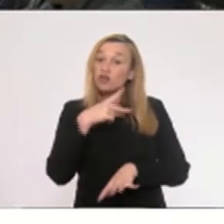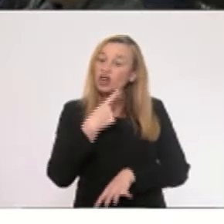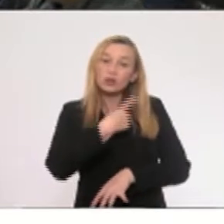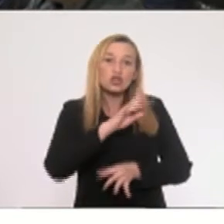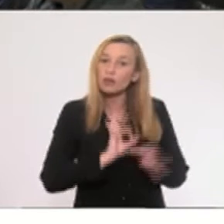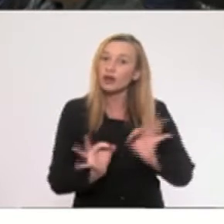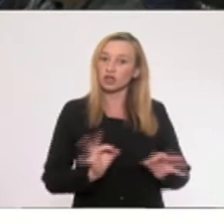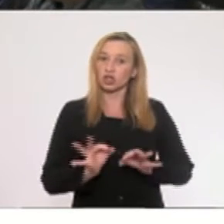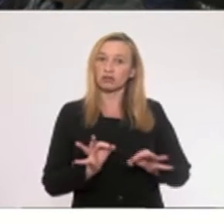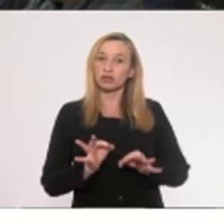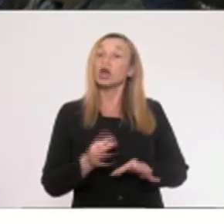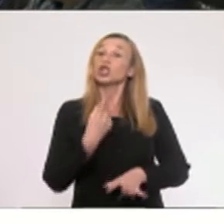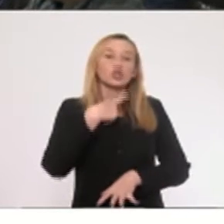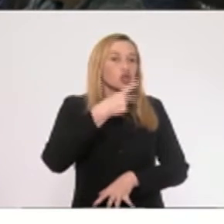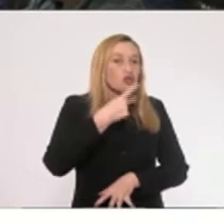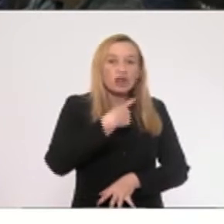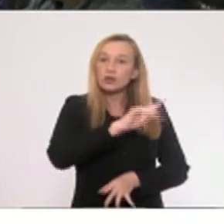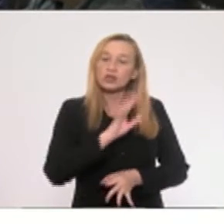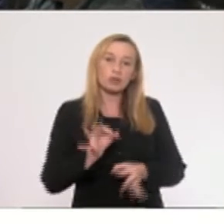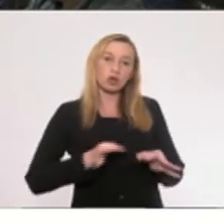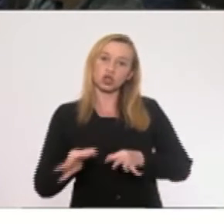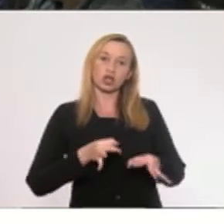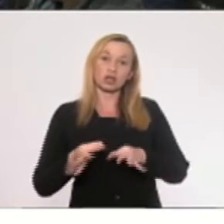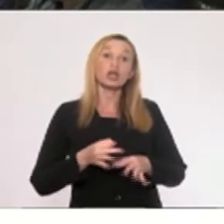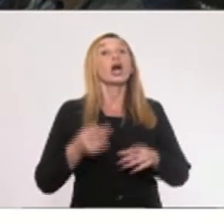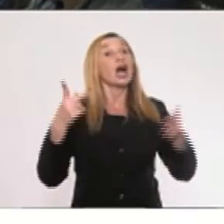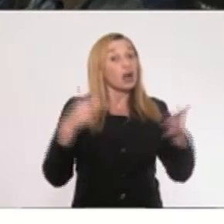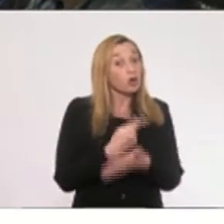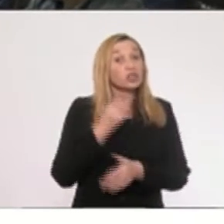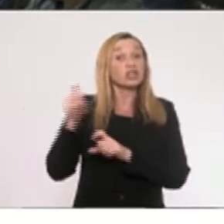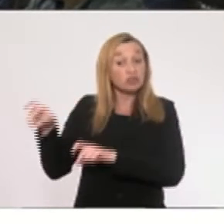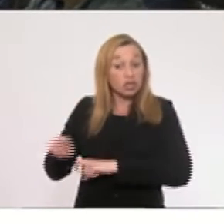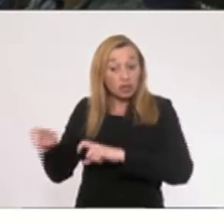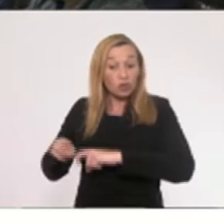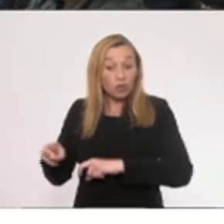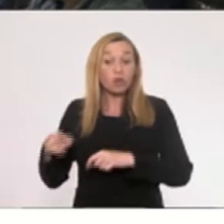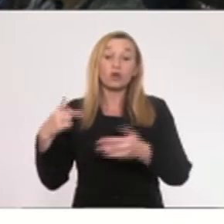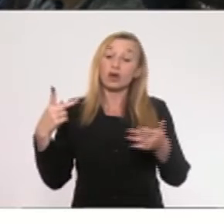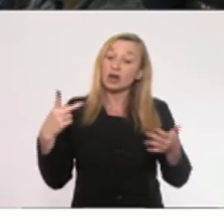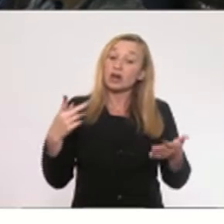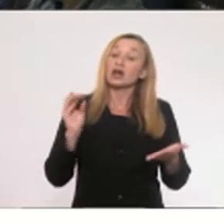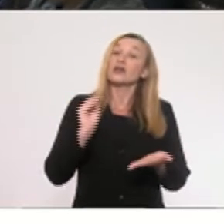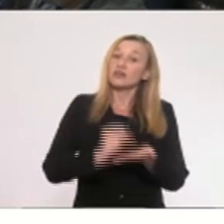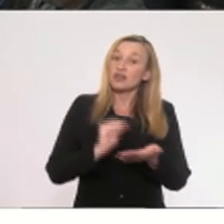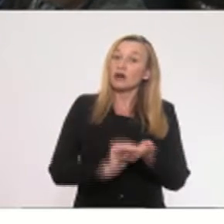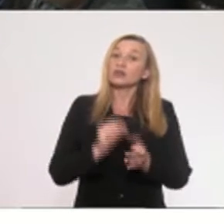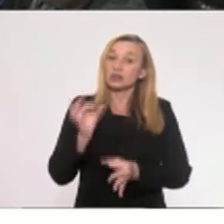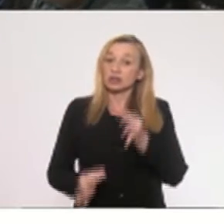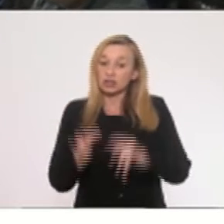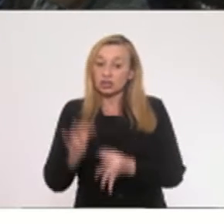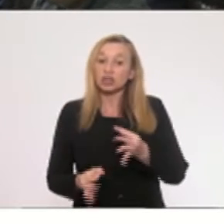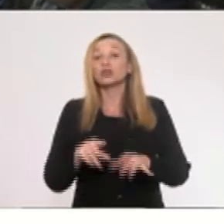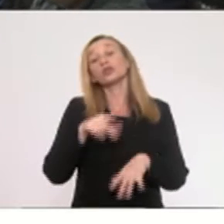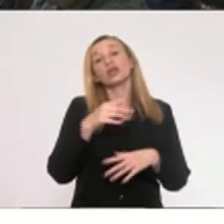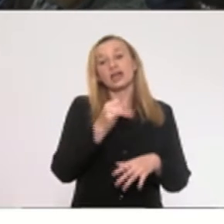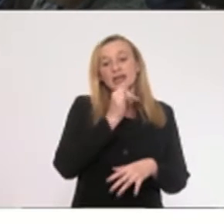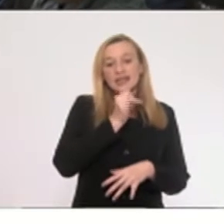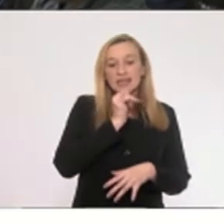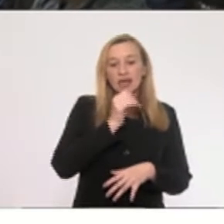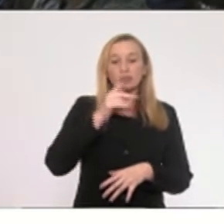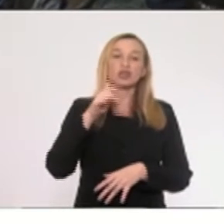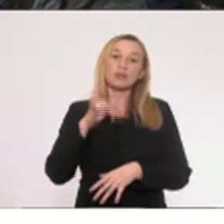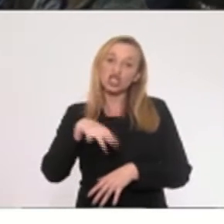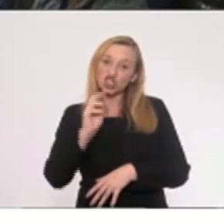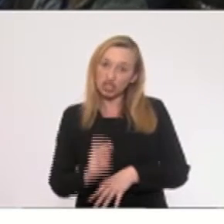referindo ao projeto de Vossa Excelência. Então retira Eu a estou palavra falando que covardia. acontece no interior a covardia e dei o exemplo do município de Mesquita. presidente,